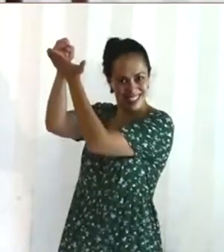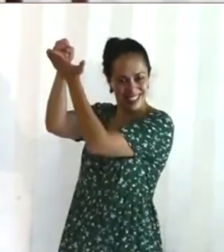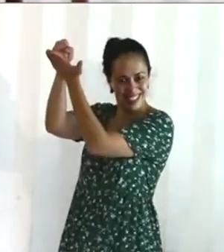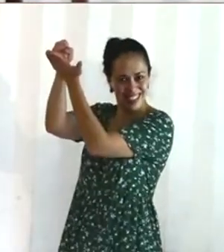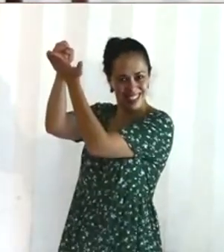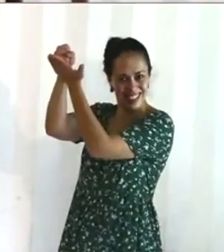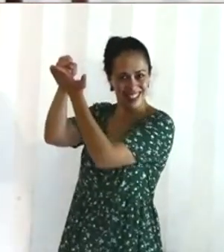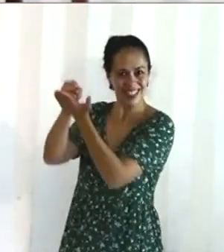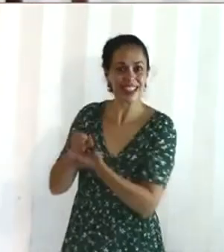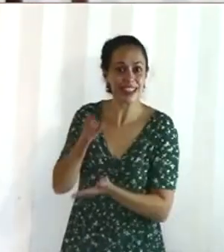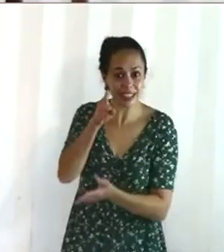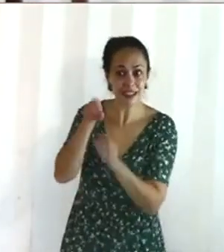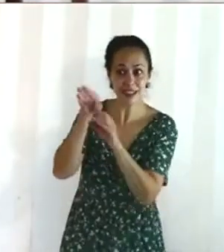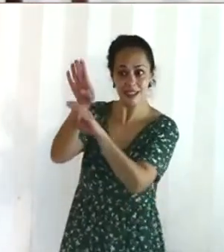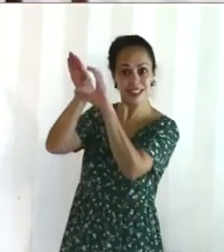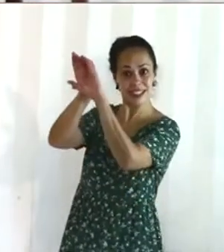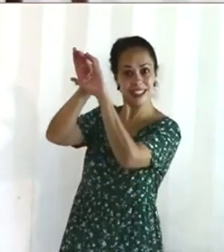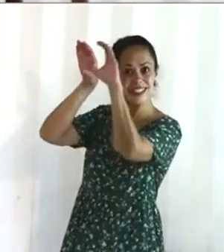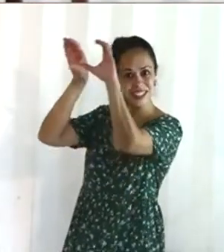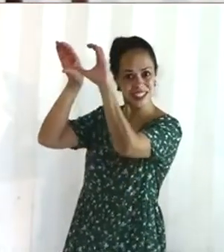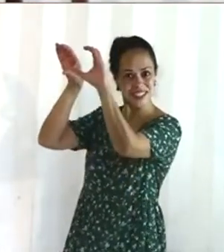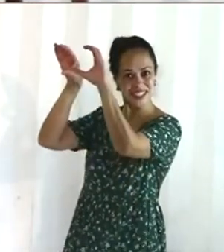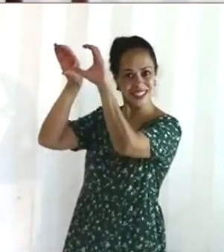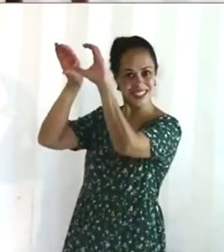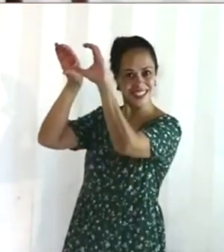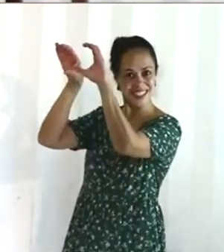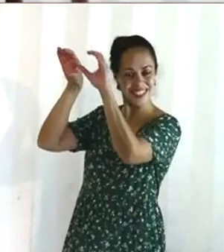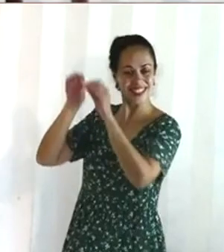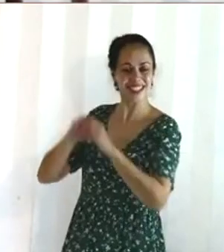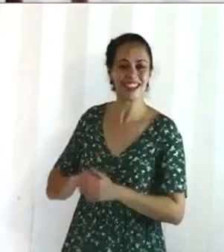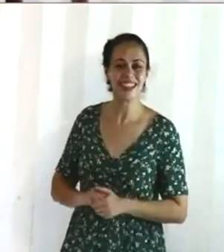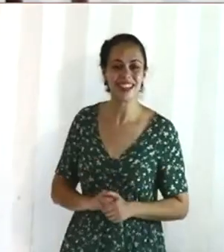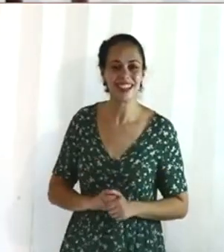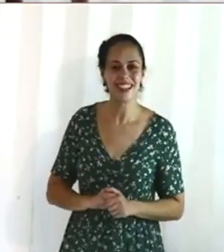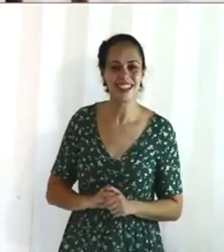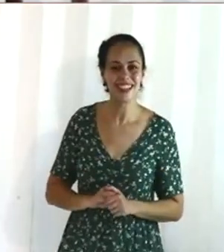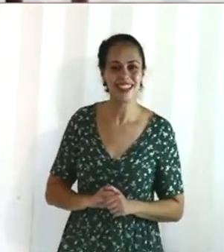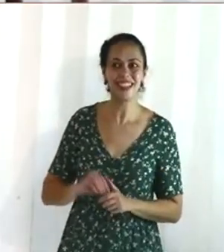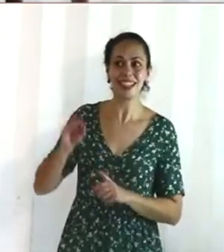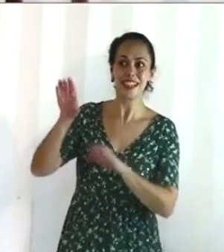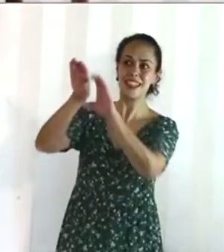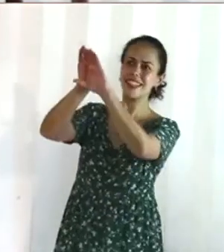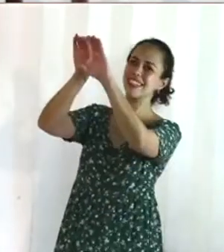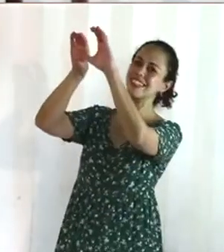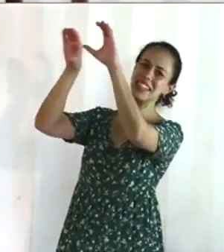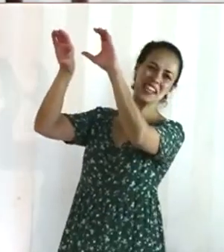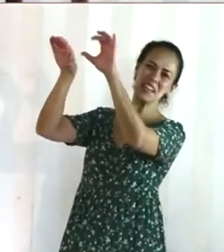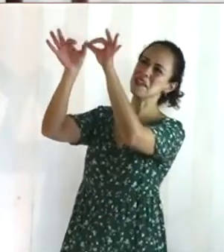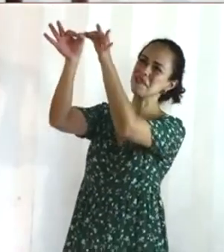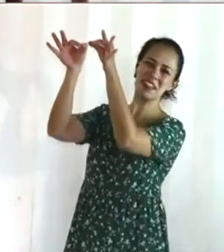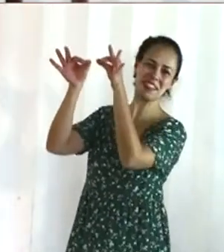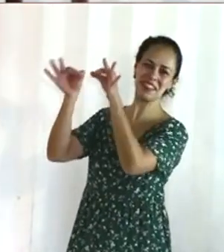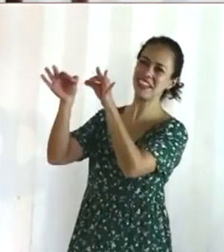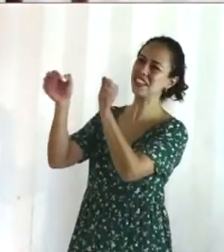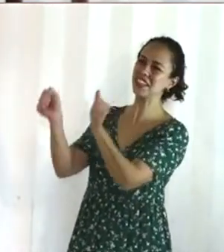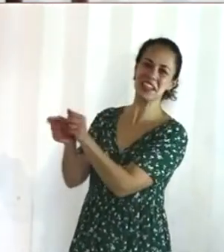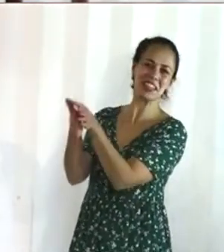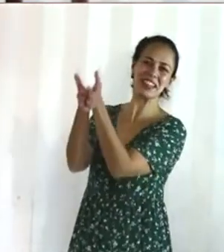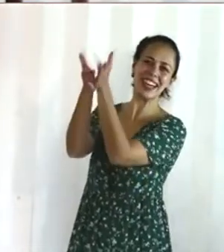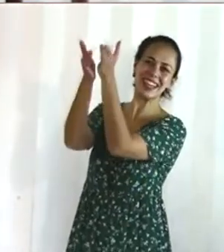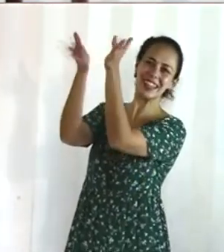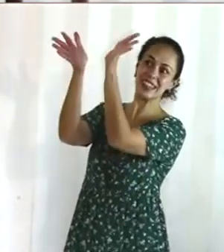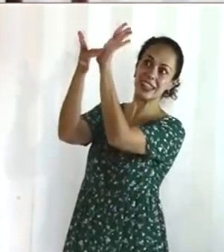essa igreja comprada e redimida pelo sangue de Cristo, lá no céu com Ele, quando Ele voltar para